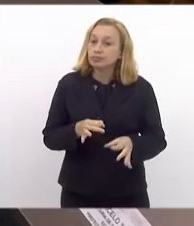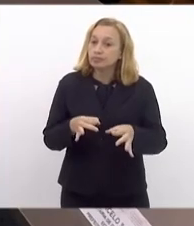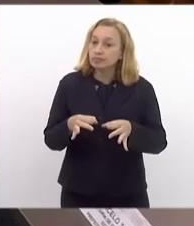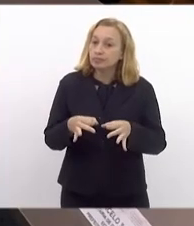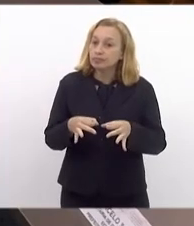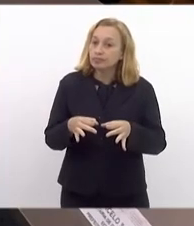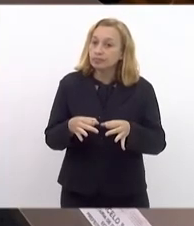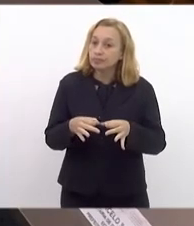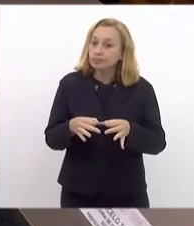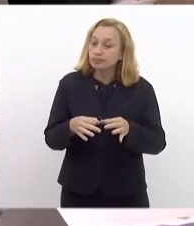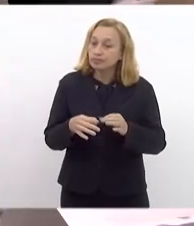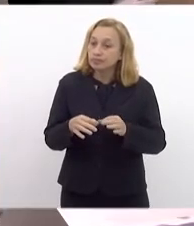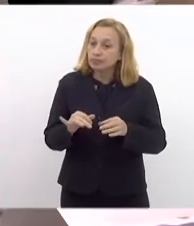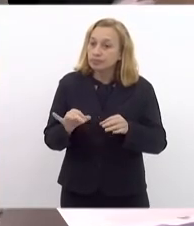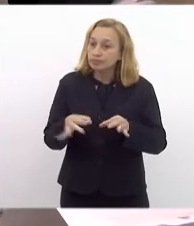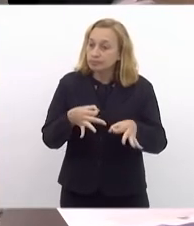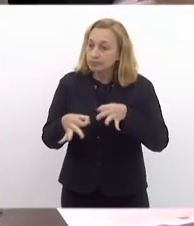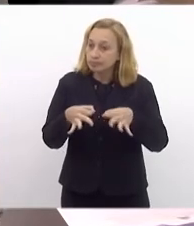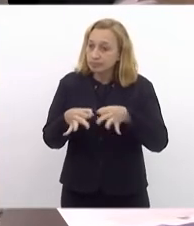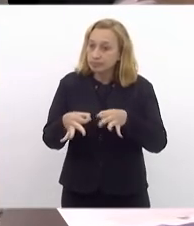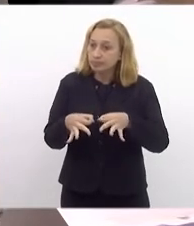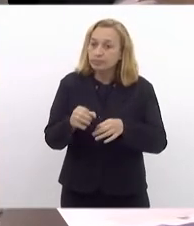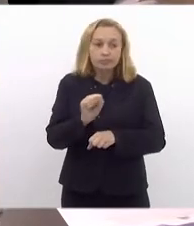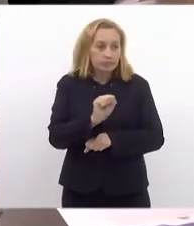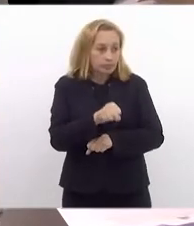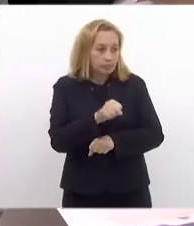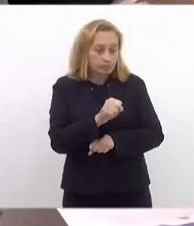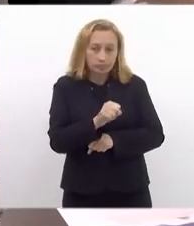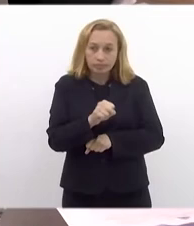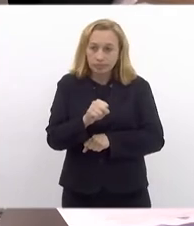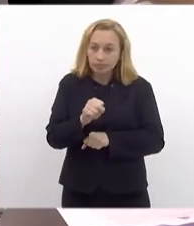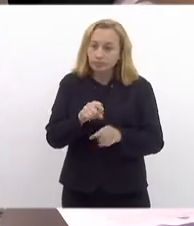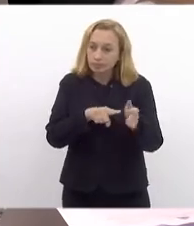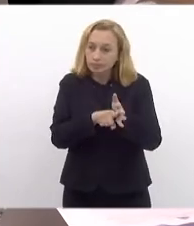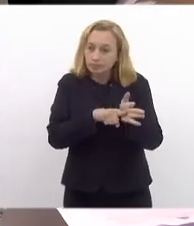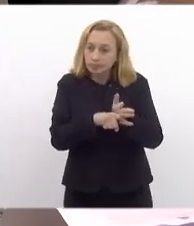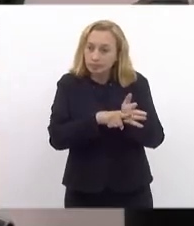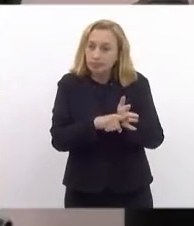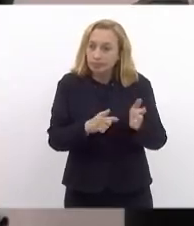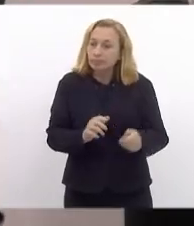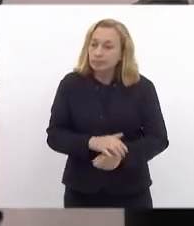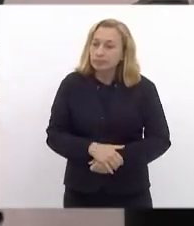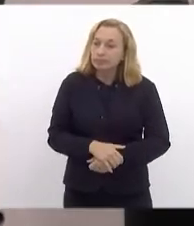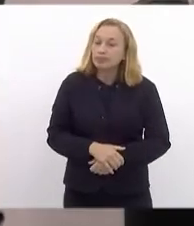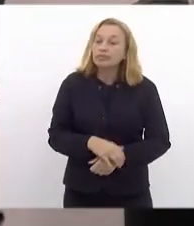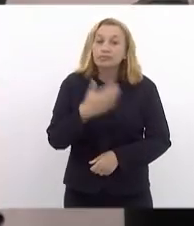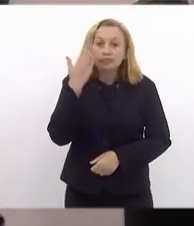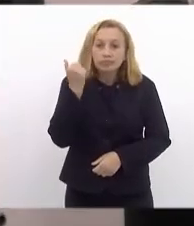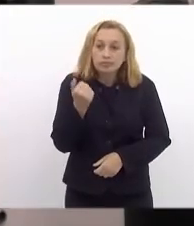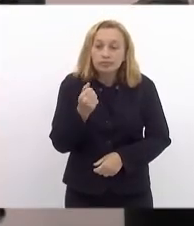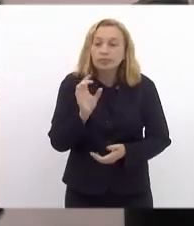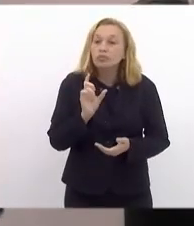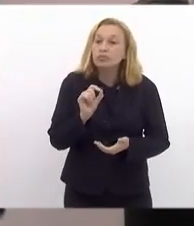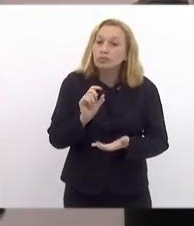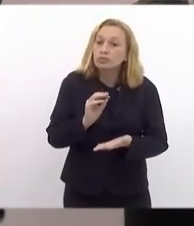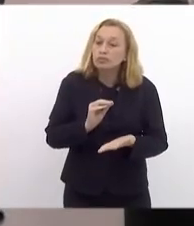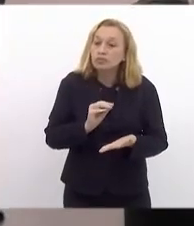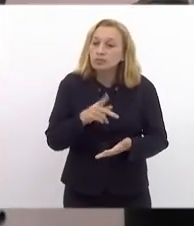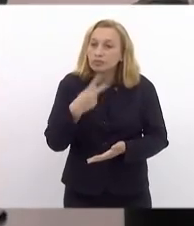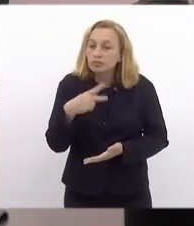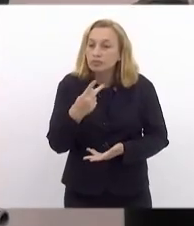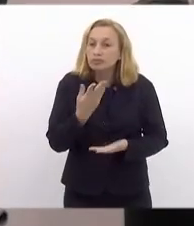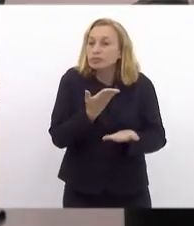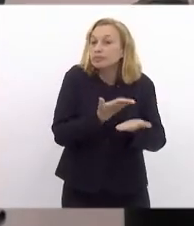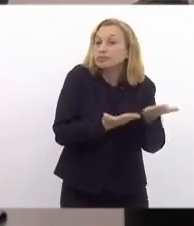perto de terra a gente saber do quê que ela é um insumo para nariz né Não não é é só para mim saber de quem que tá falando de uma